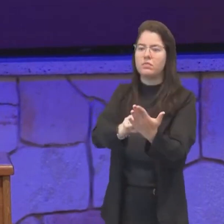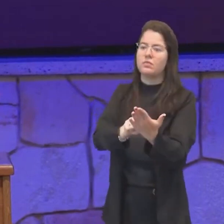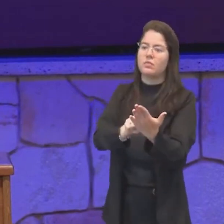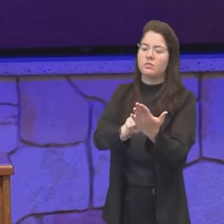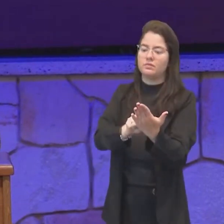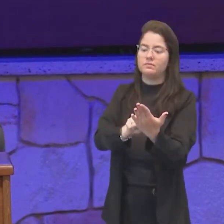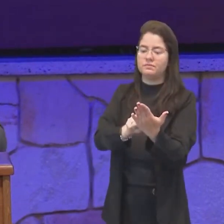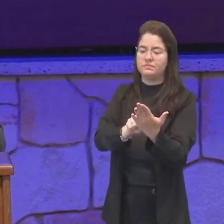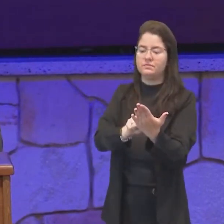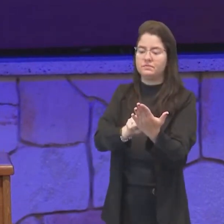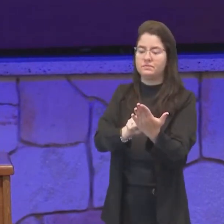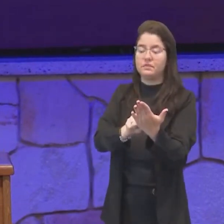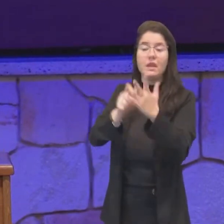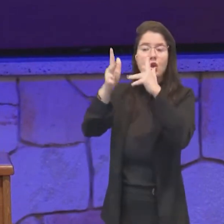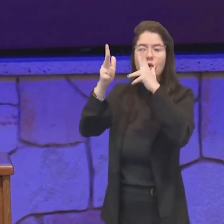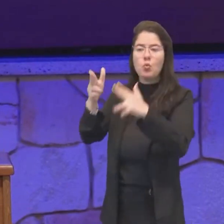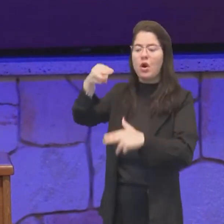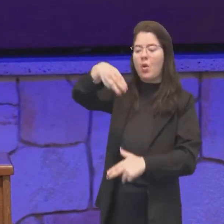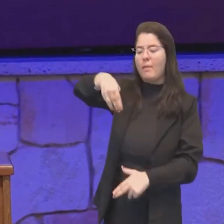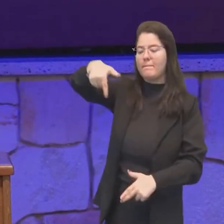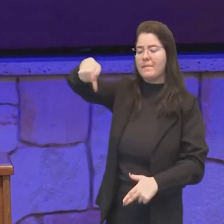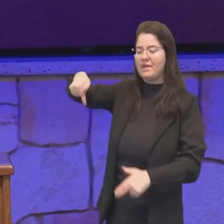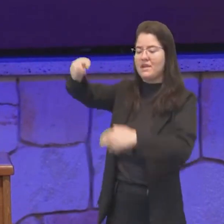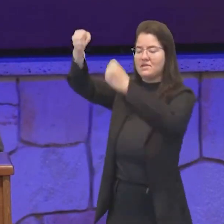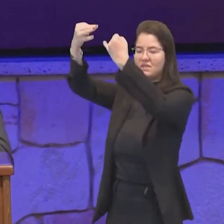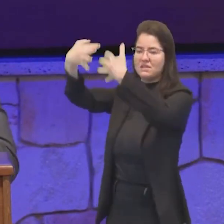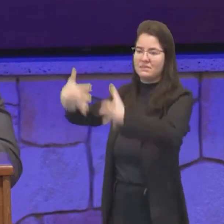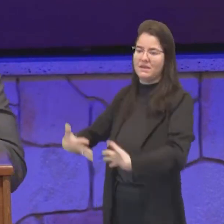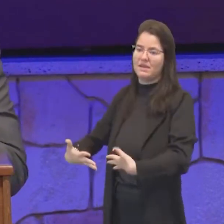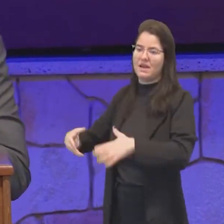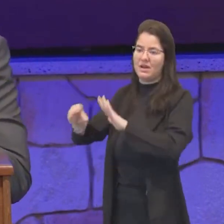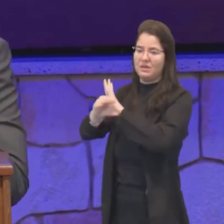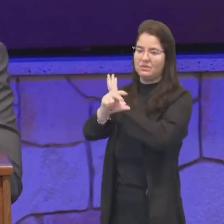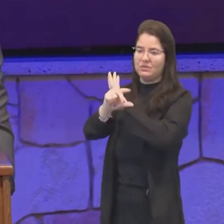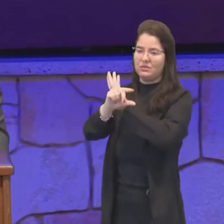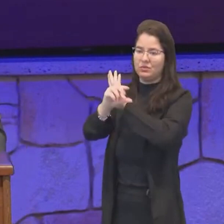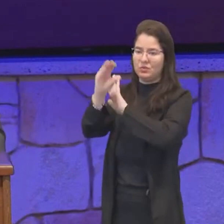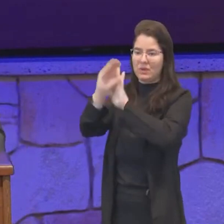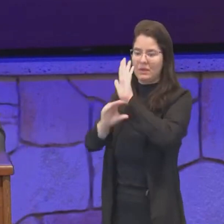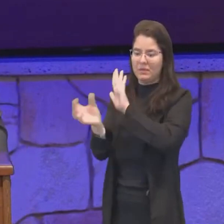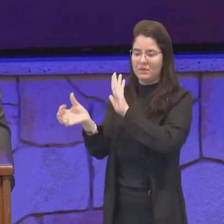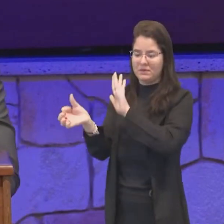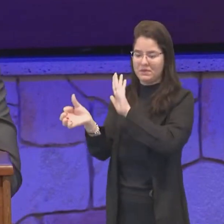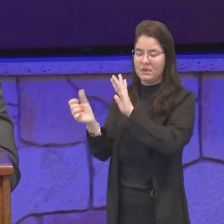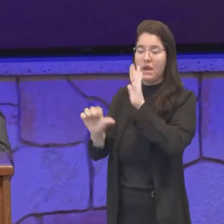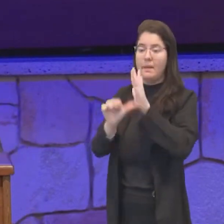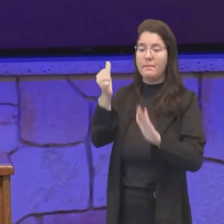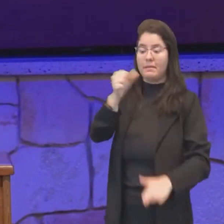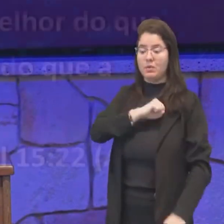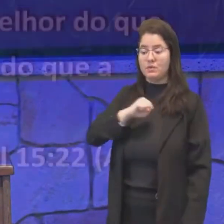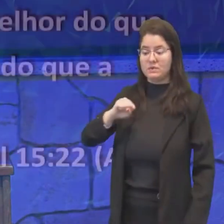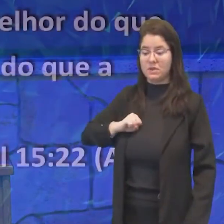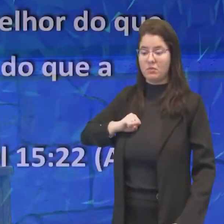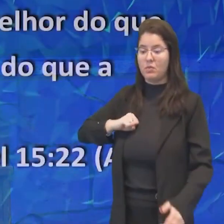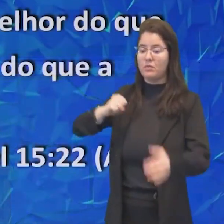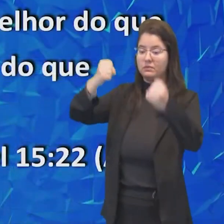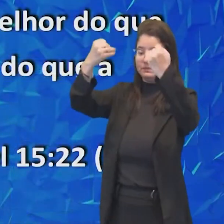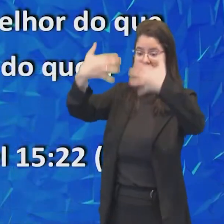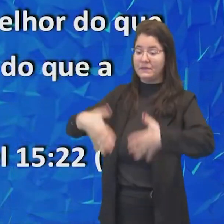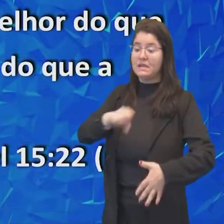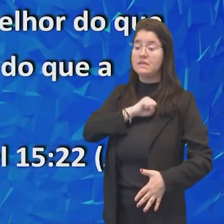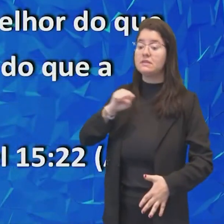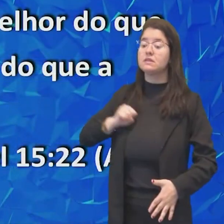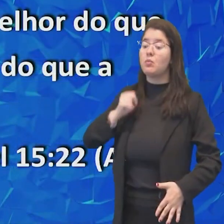o que Miqueias vai nos dizer no capítulo 6. 1 Samuel capítulo 15, verso 22. Porém Samuel